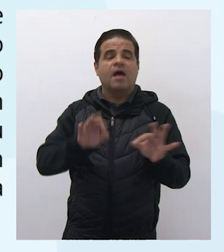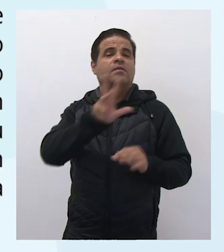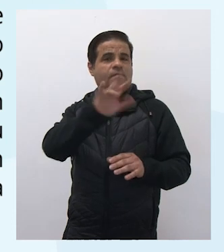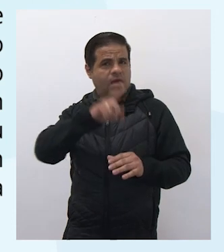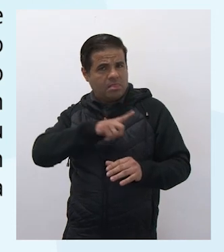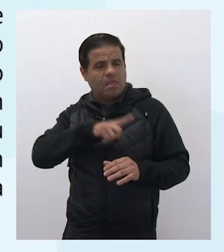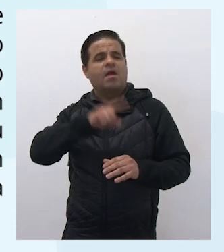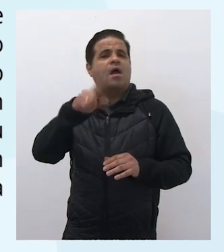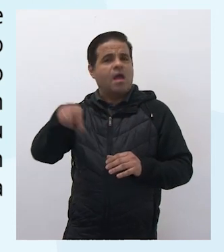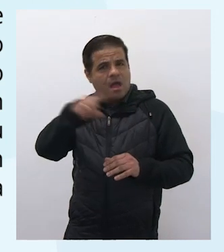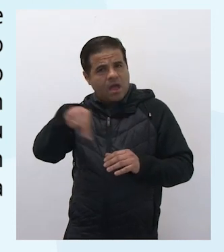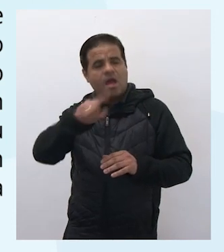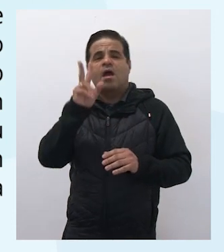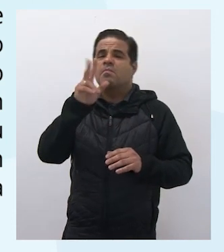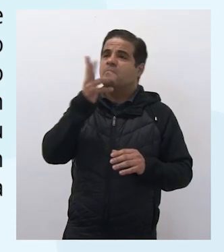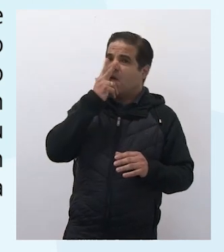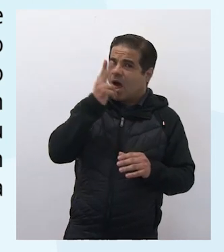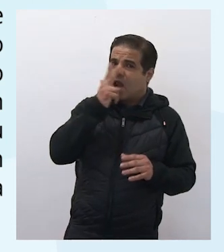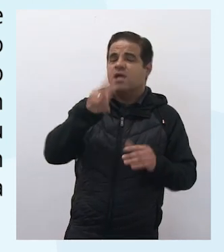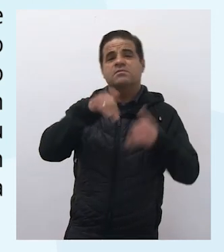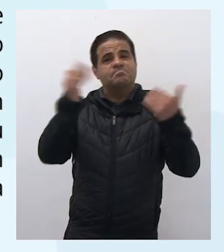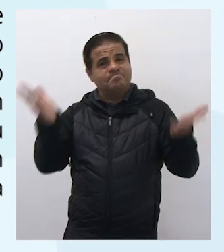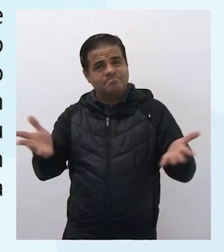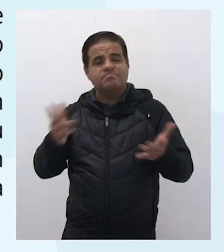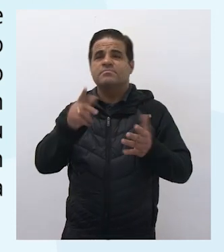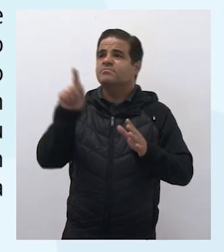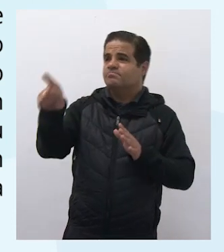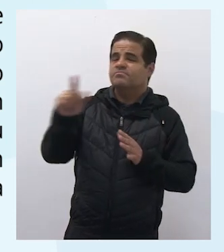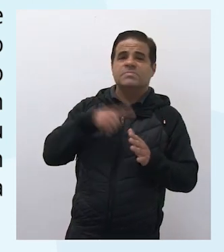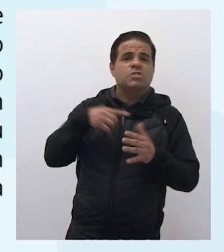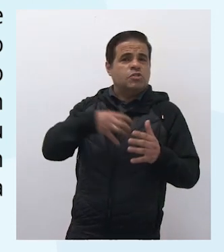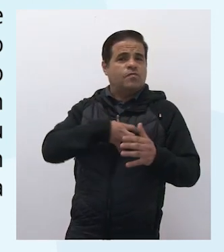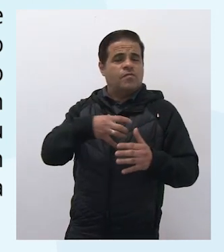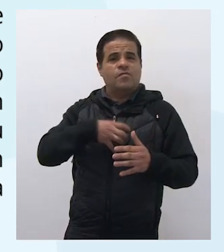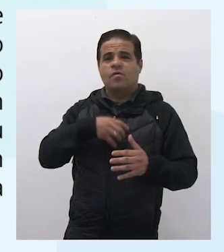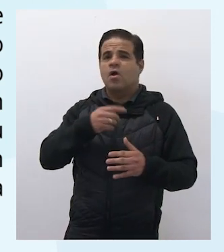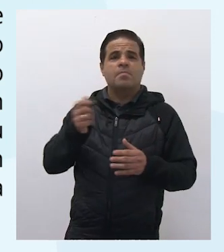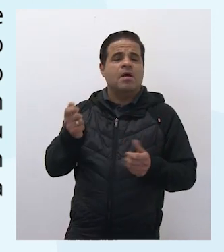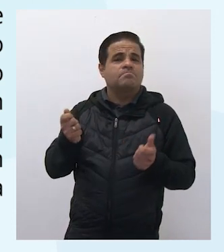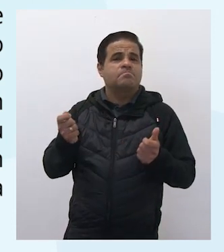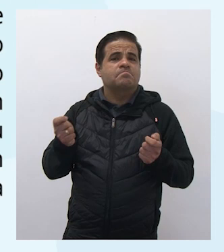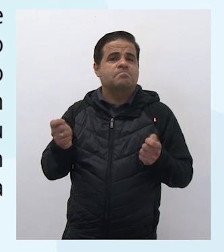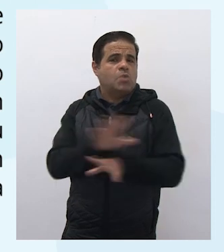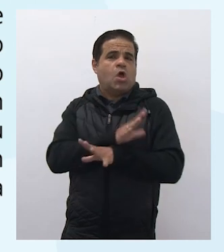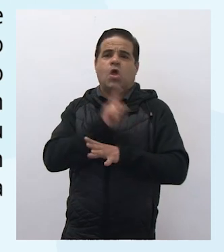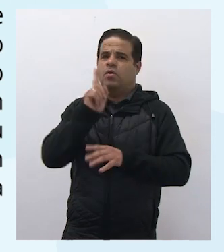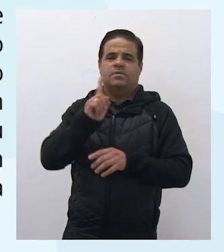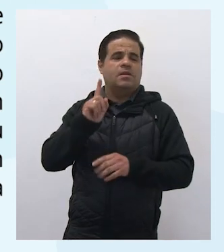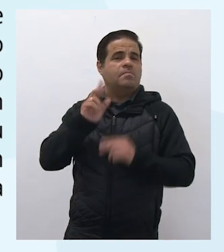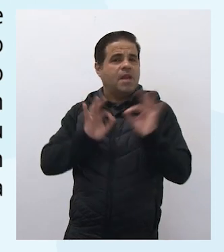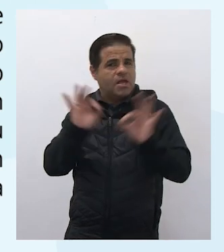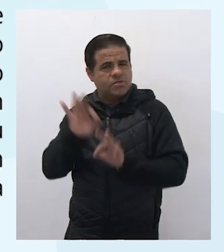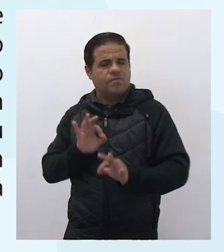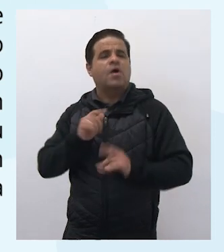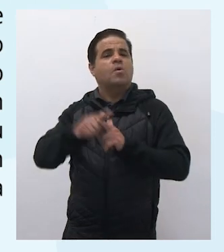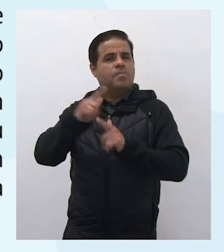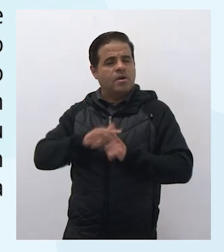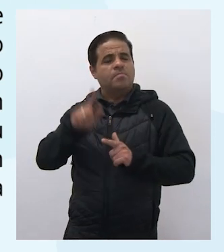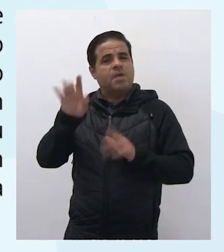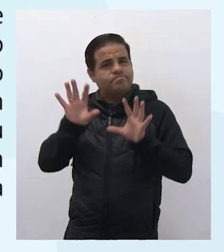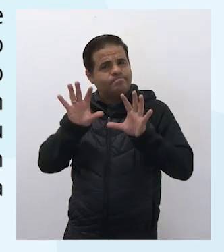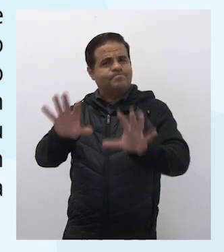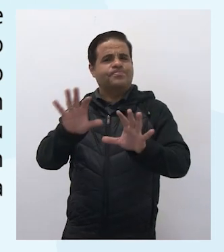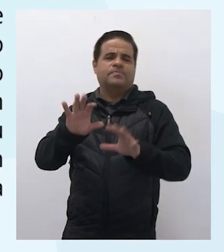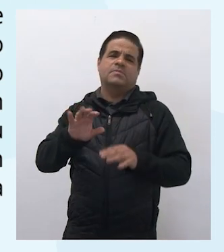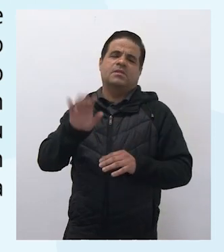que talvez apareçam ali de forma insuficiente para resolver o problema da causa